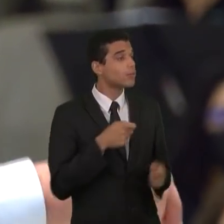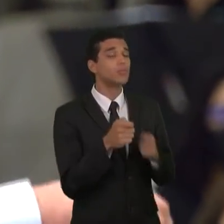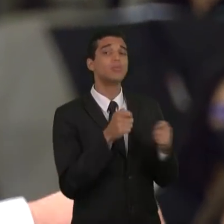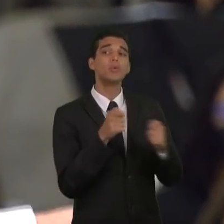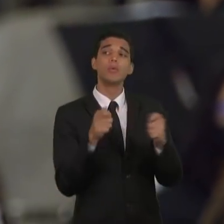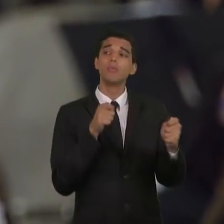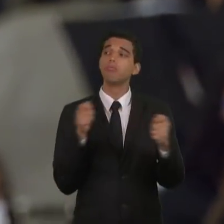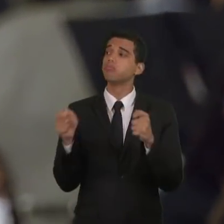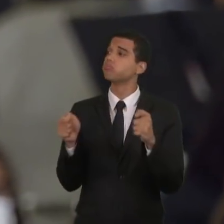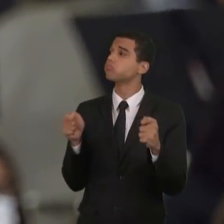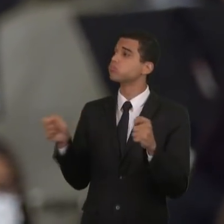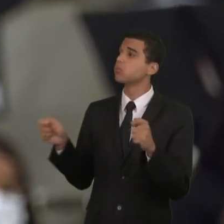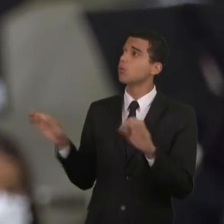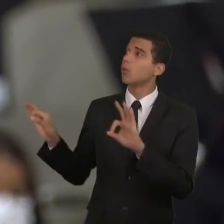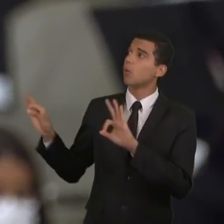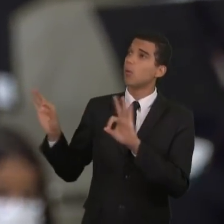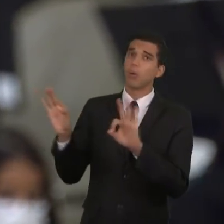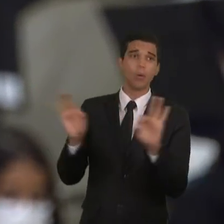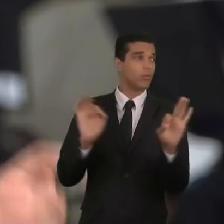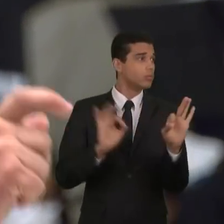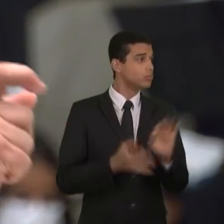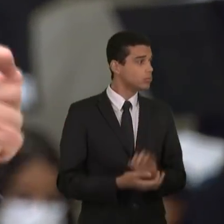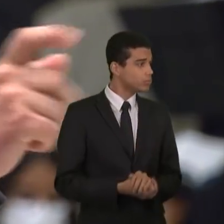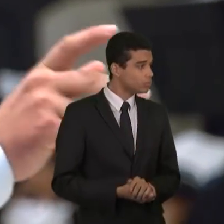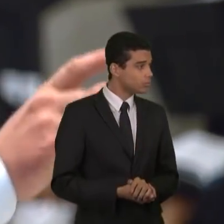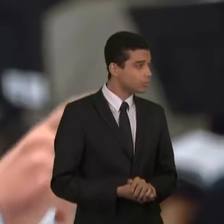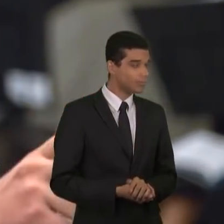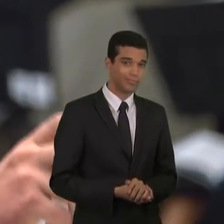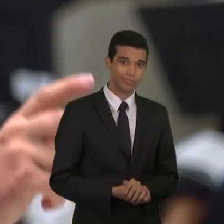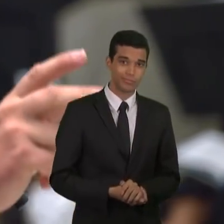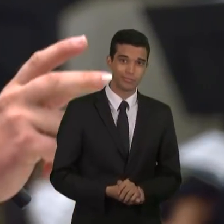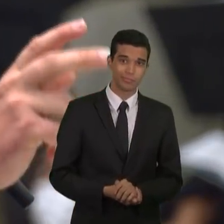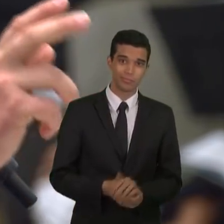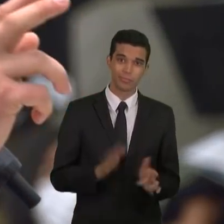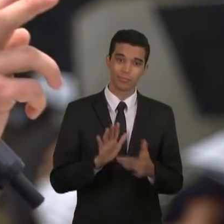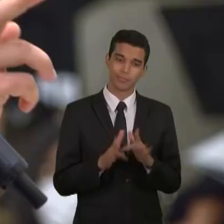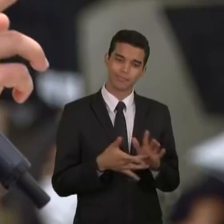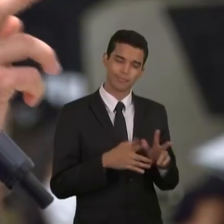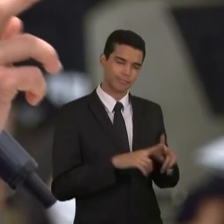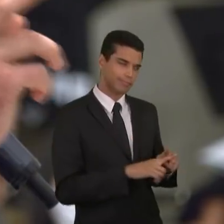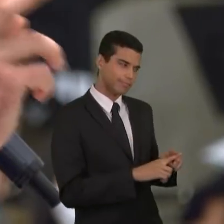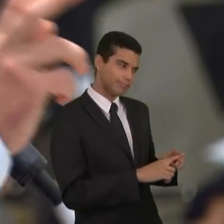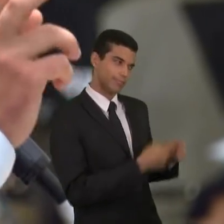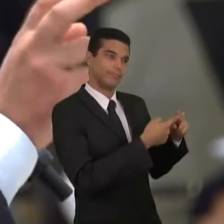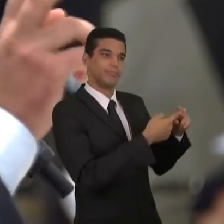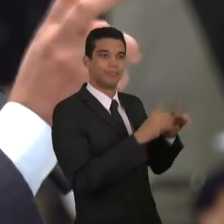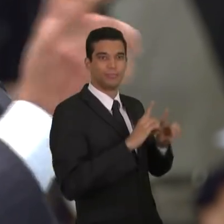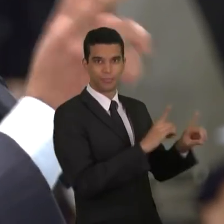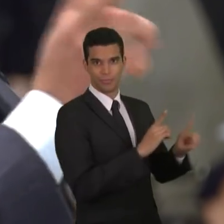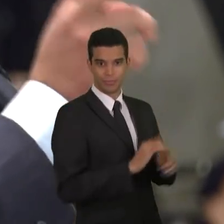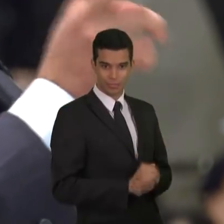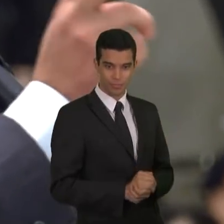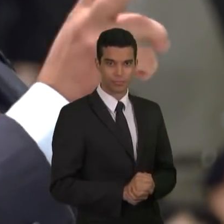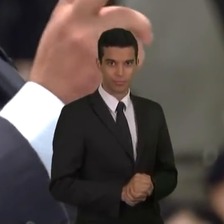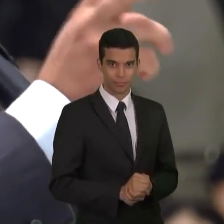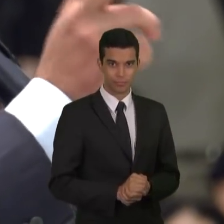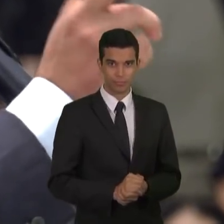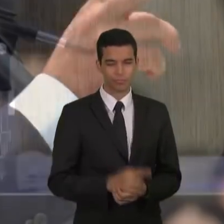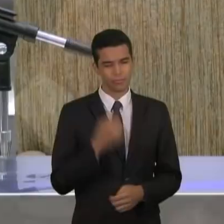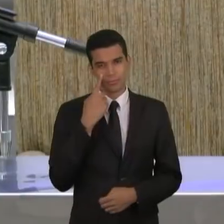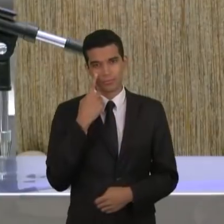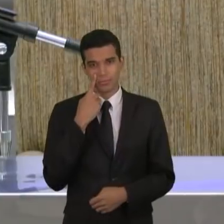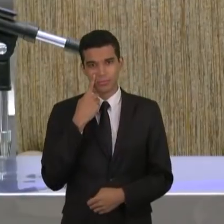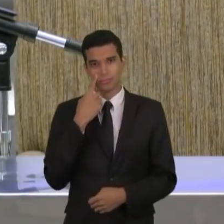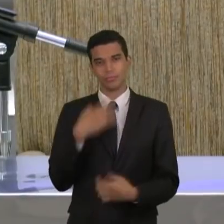estava sobre controle dele Oi e ele repreende naquele momento e escute a voz do seu mestre